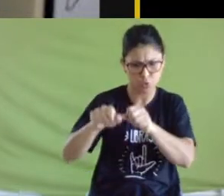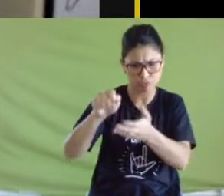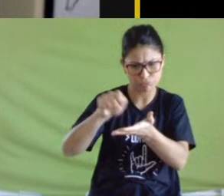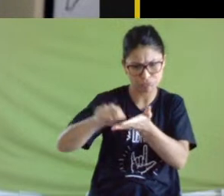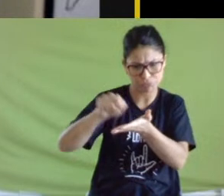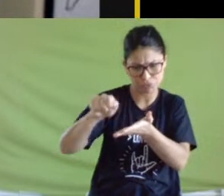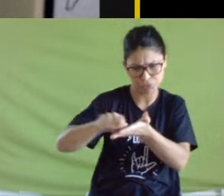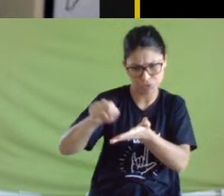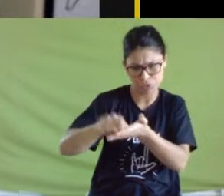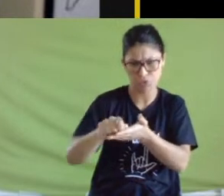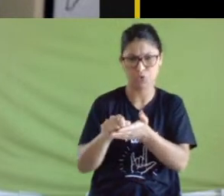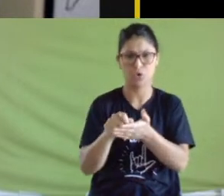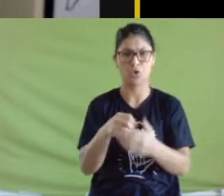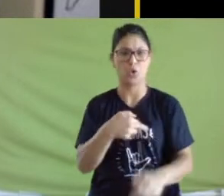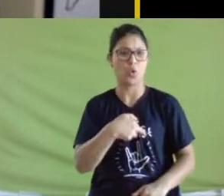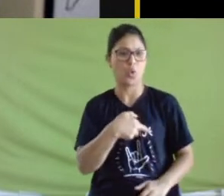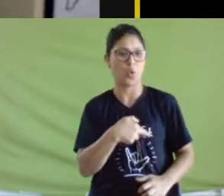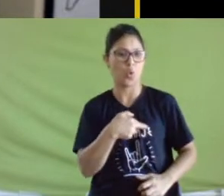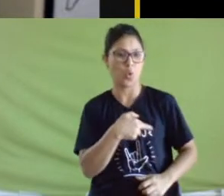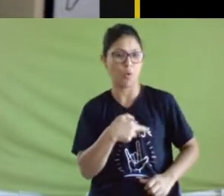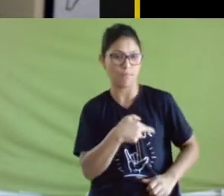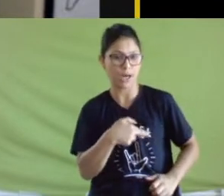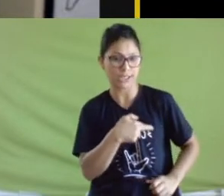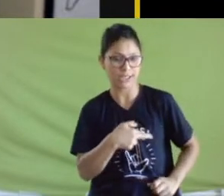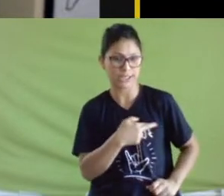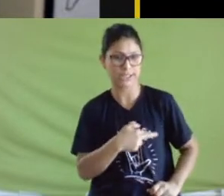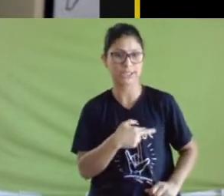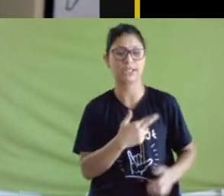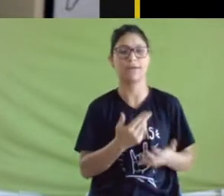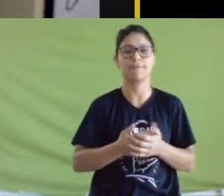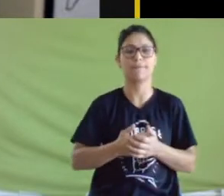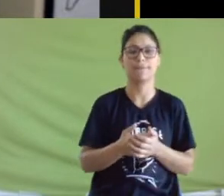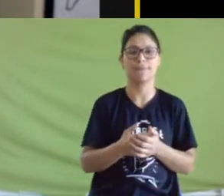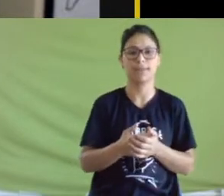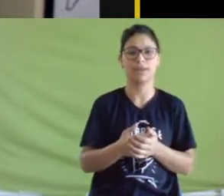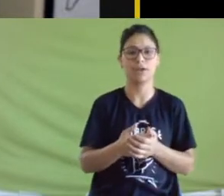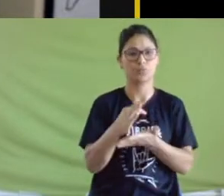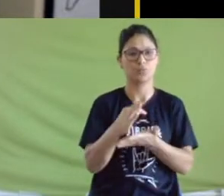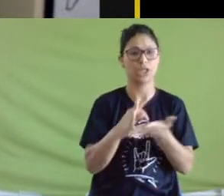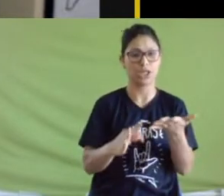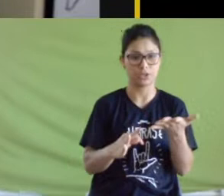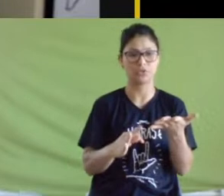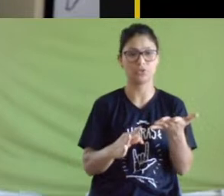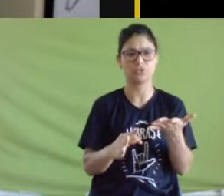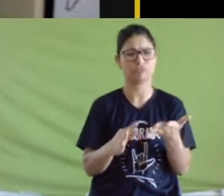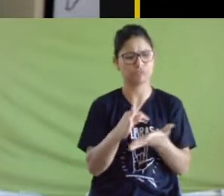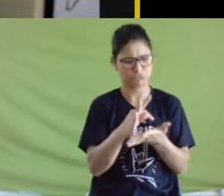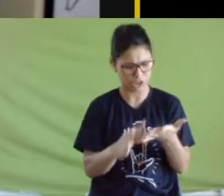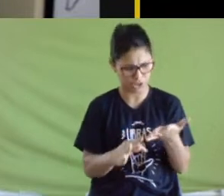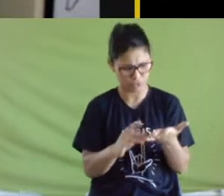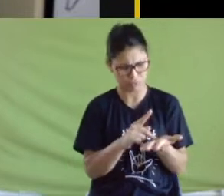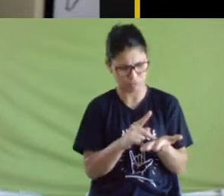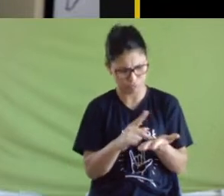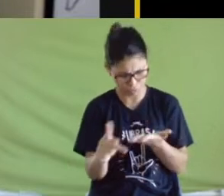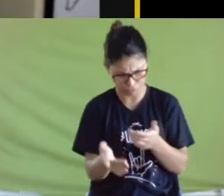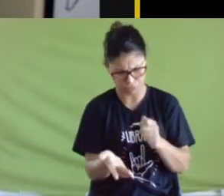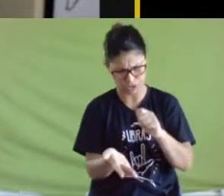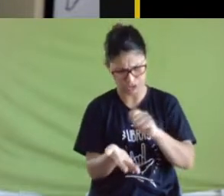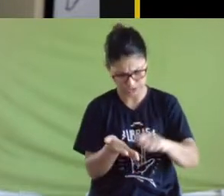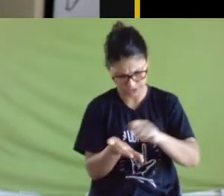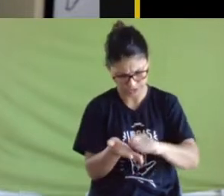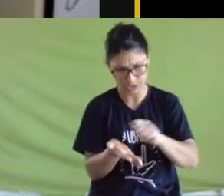o romance como um texto, que é texto, que é escrito e